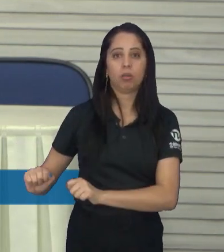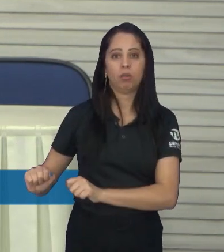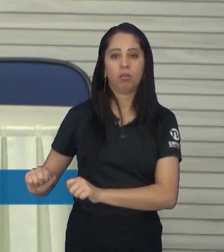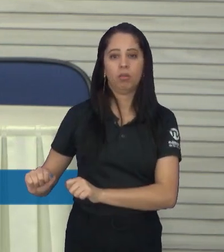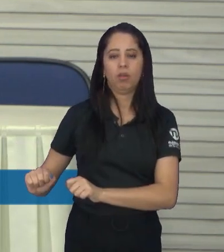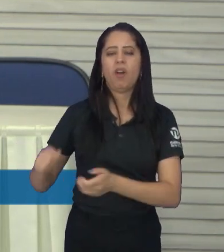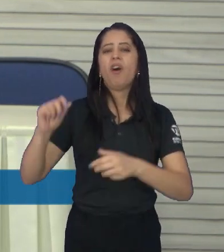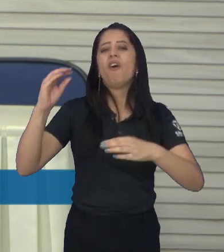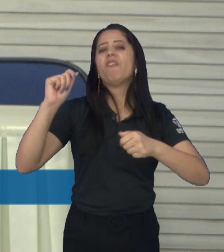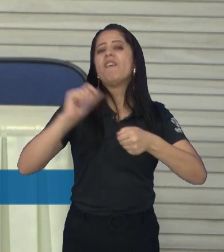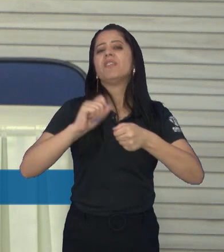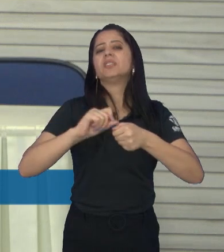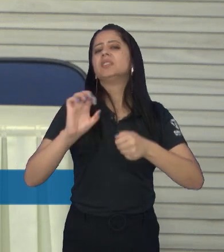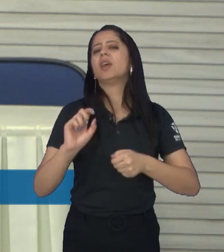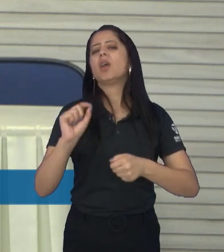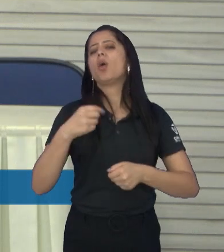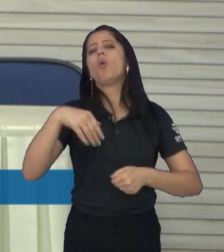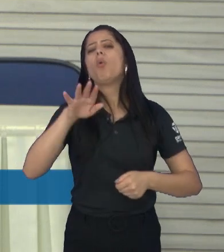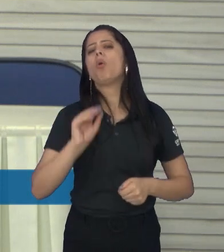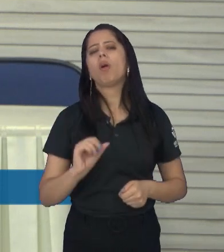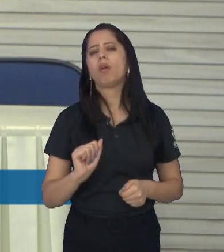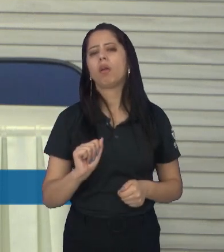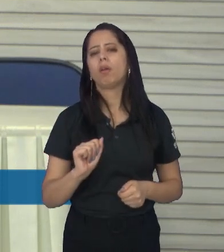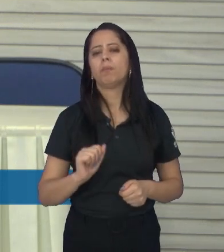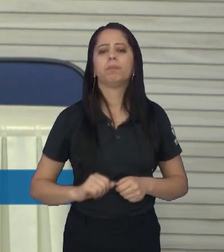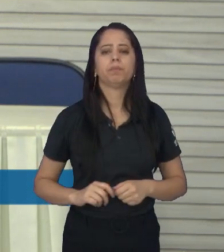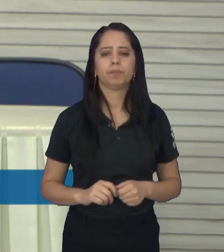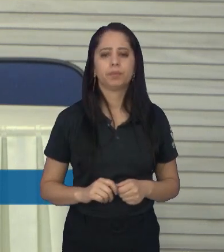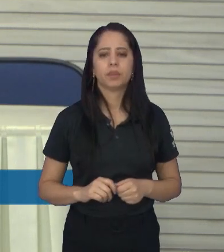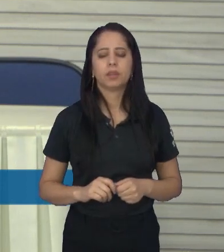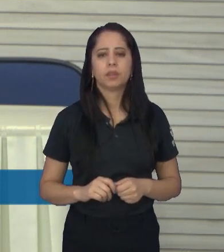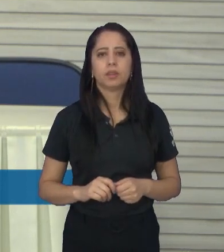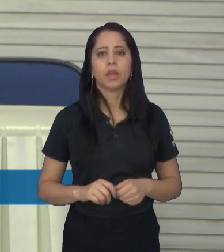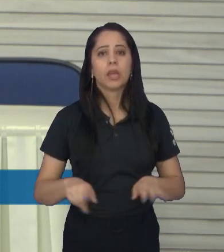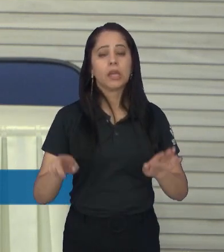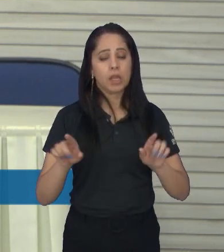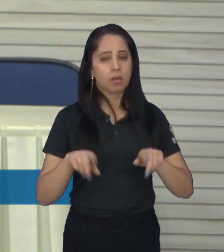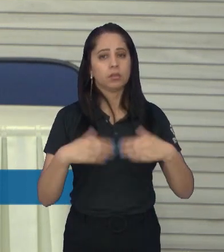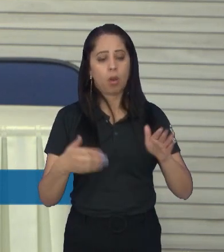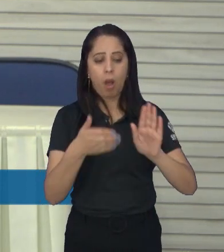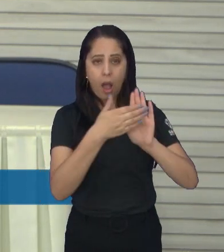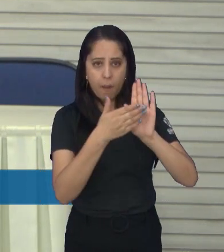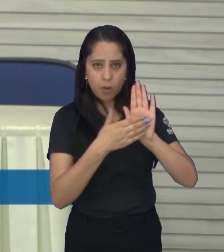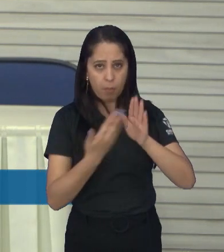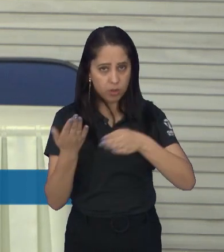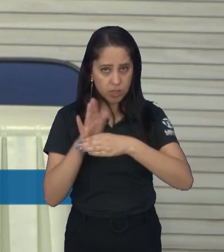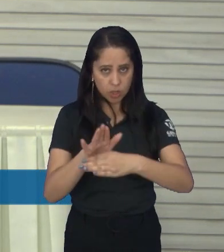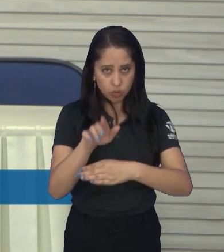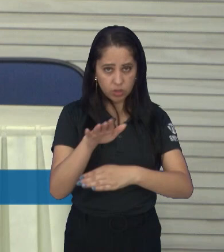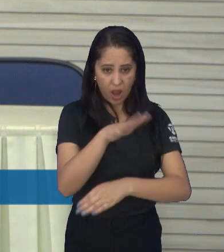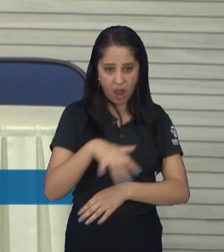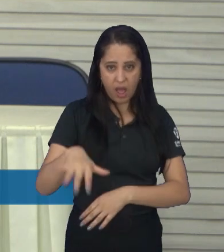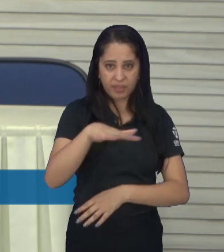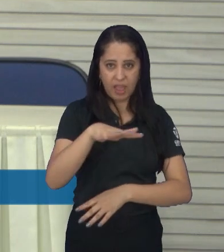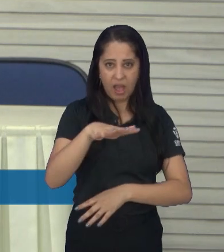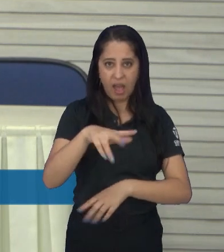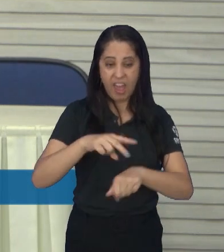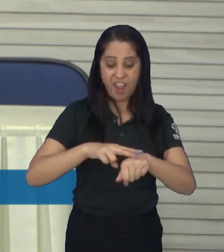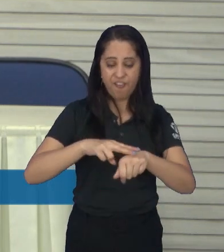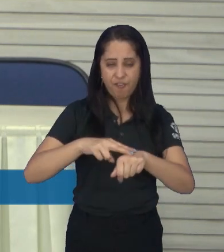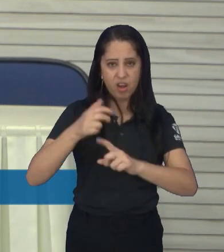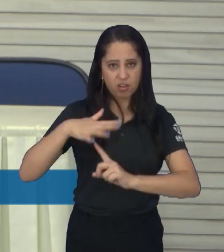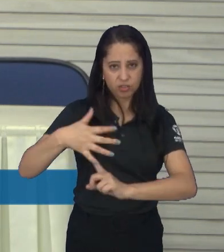né E se efetivamente esse conjunto de propostas atingem diretamente aquela área verde que é a meu ver